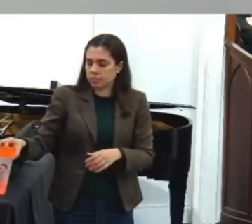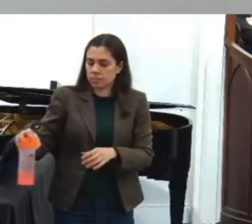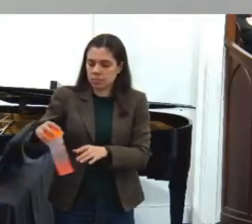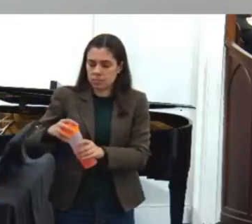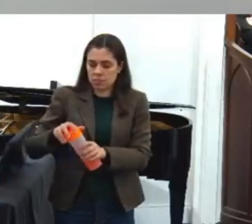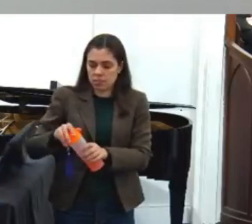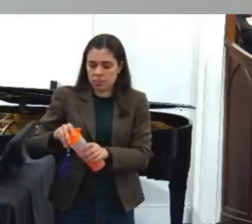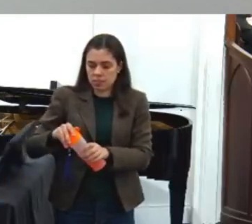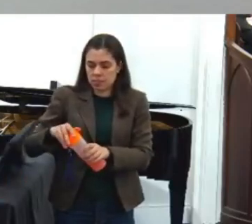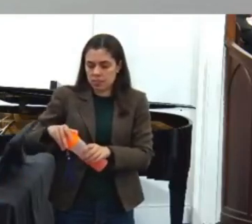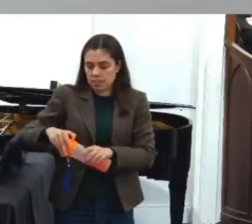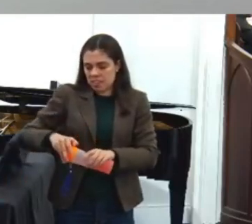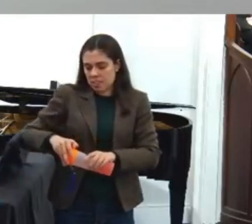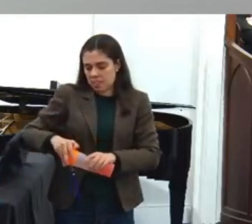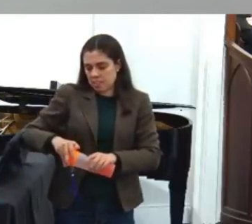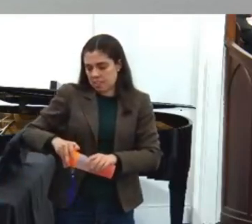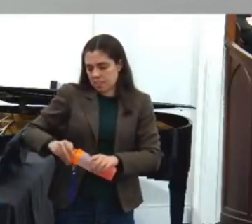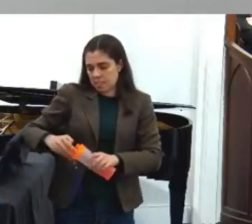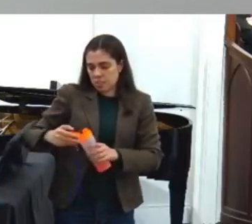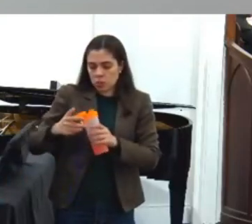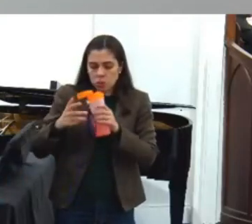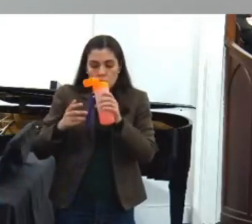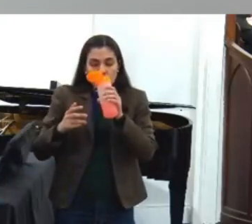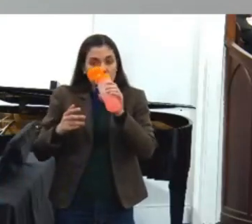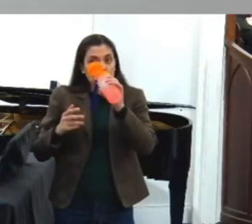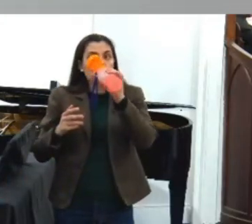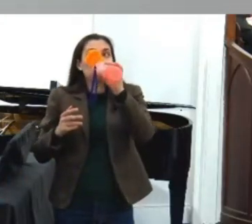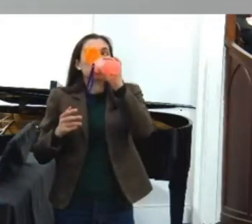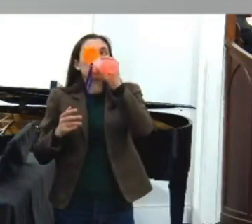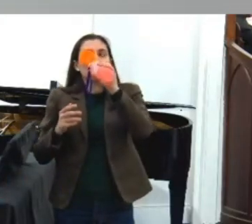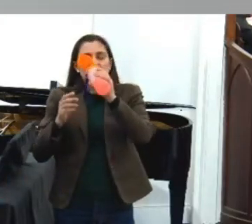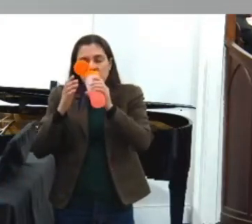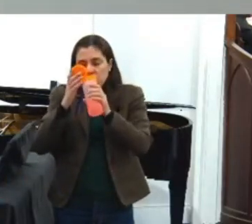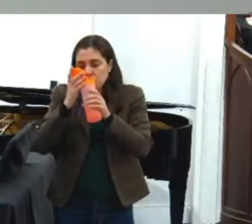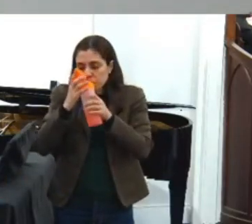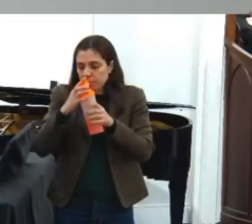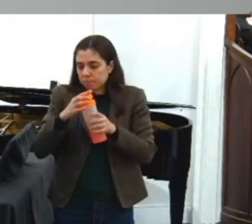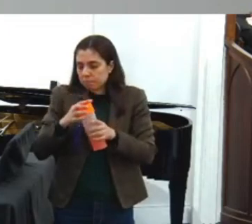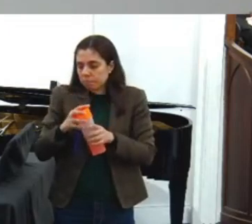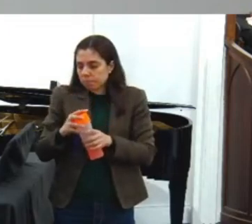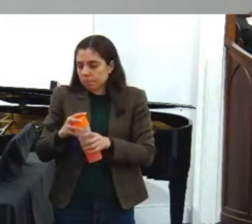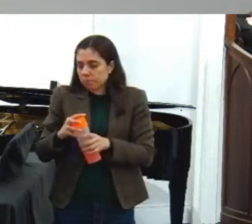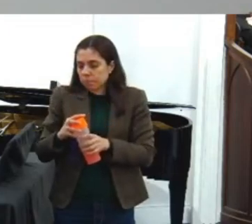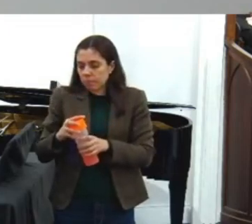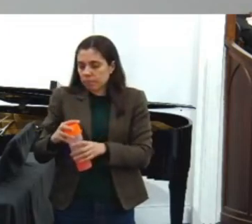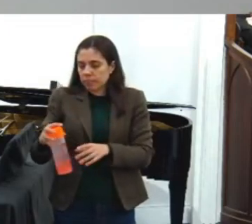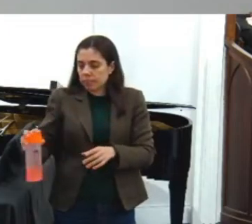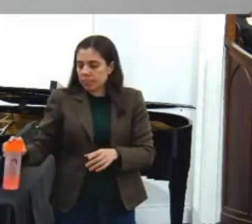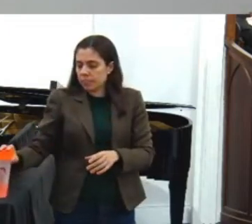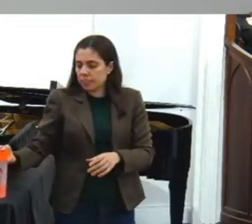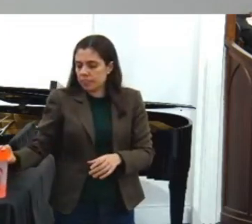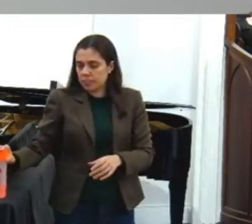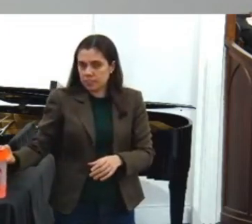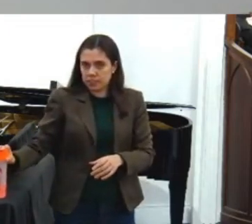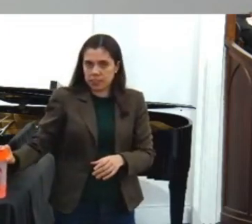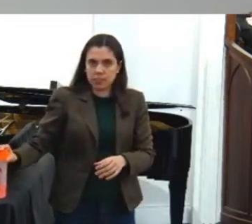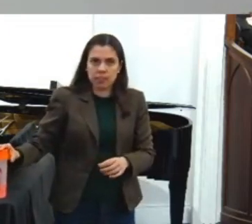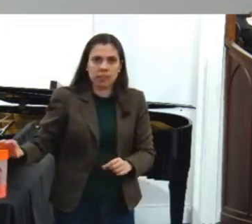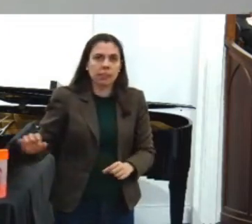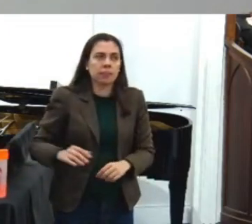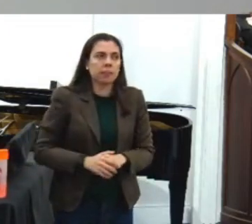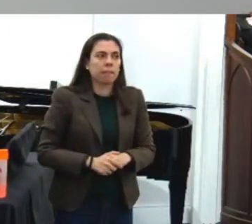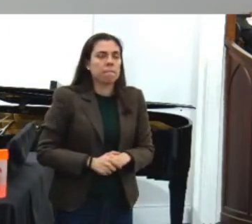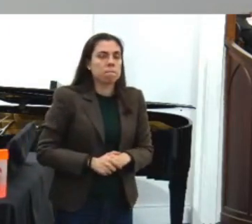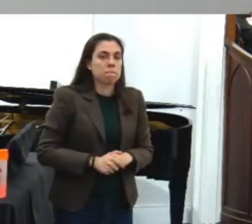da carta a Laodiceia. Mas o que vem a ser isto, porque não és nem quente e